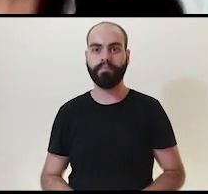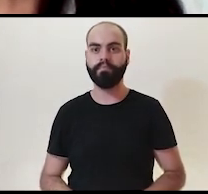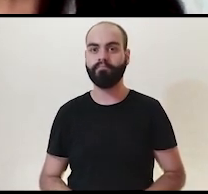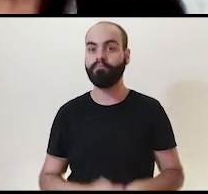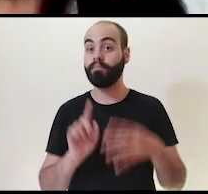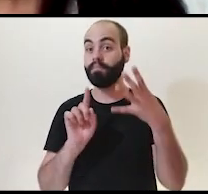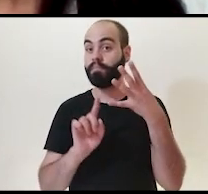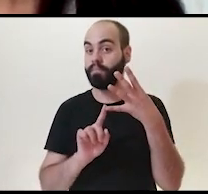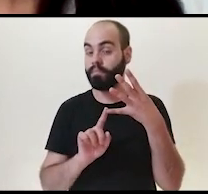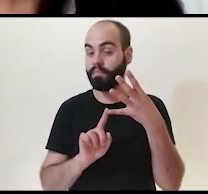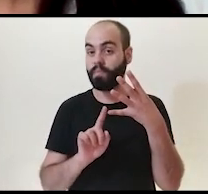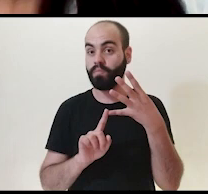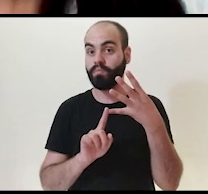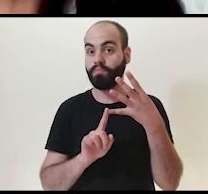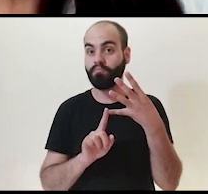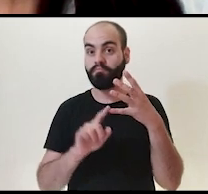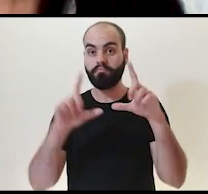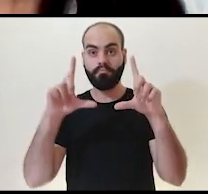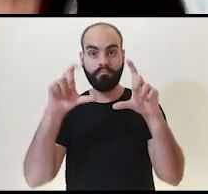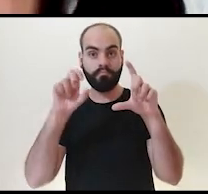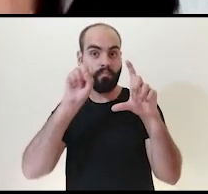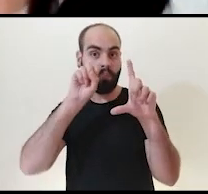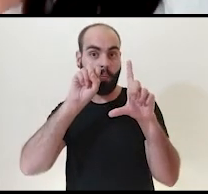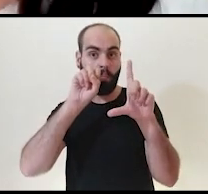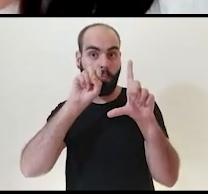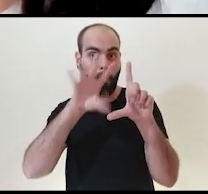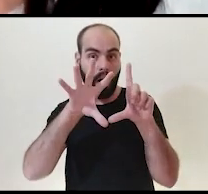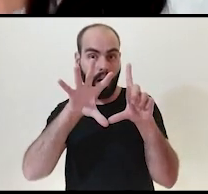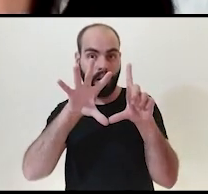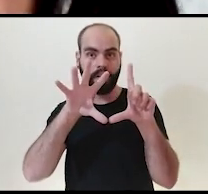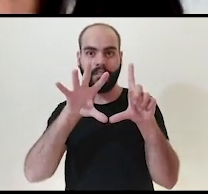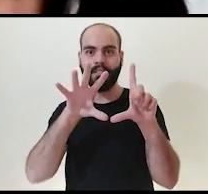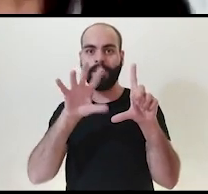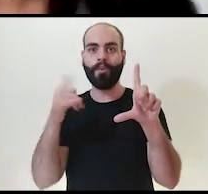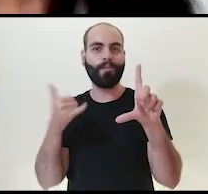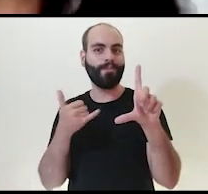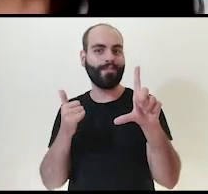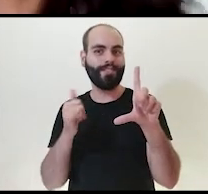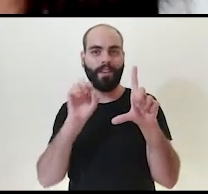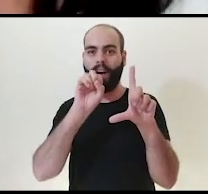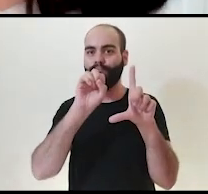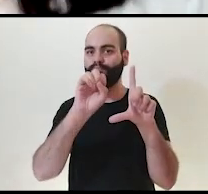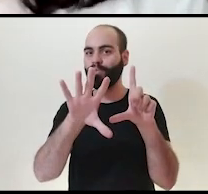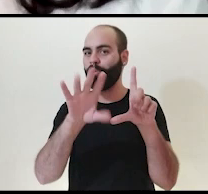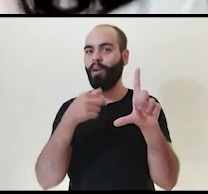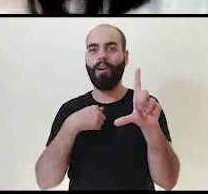Próximo é não utilizar o flash da câmera do celular. Eu sou contra. Eu também.